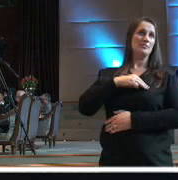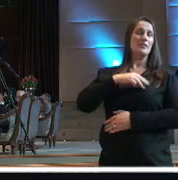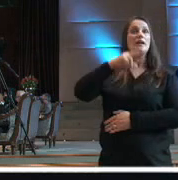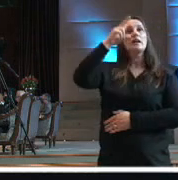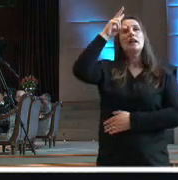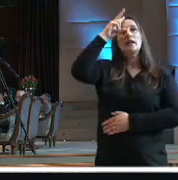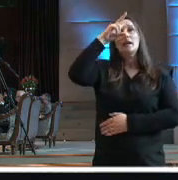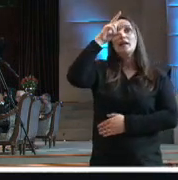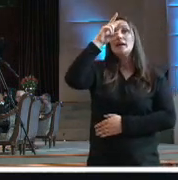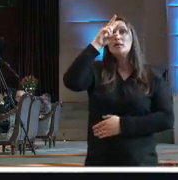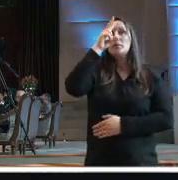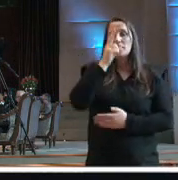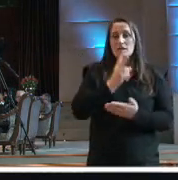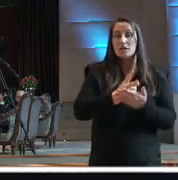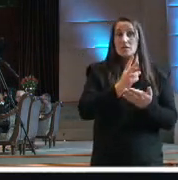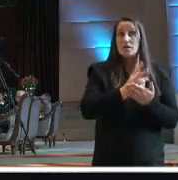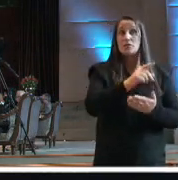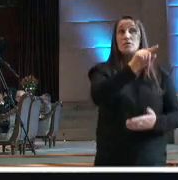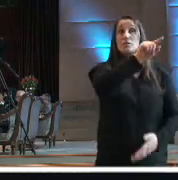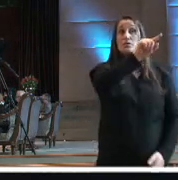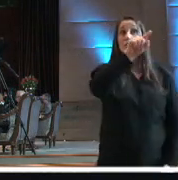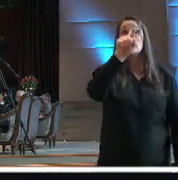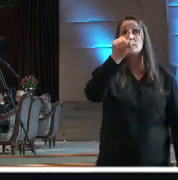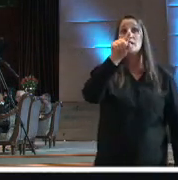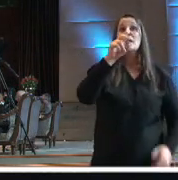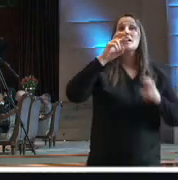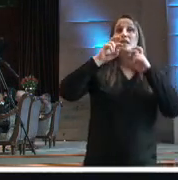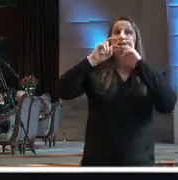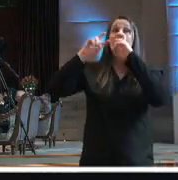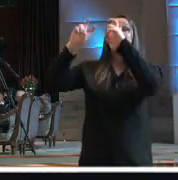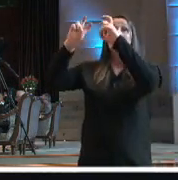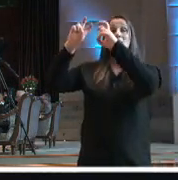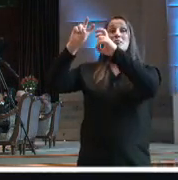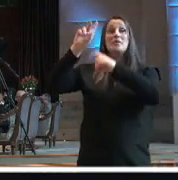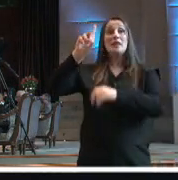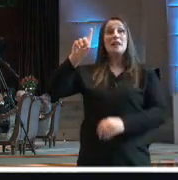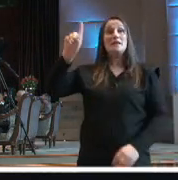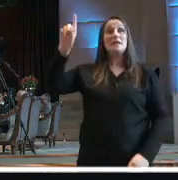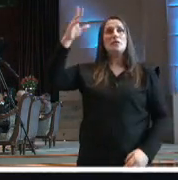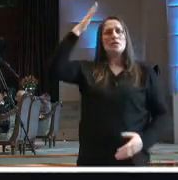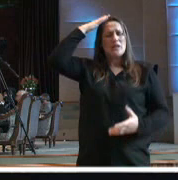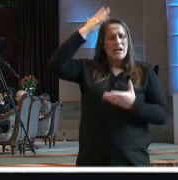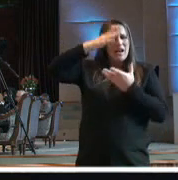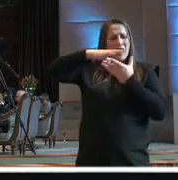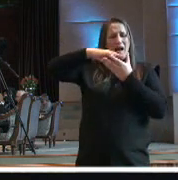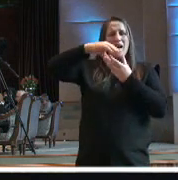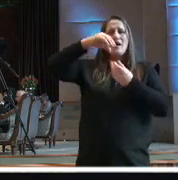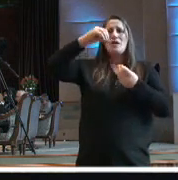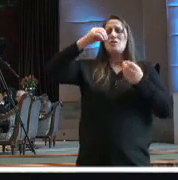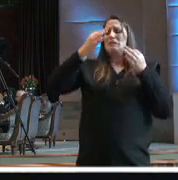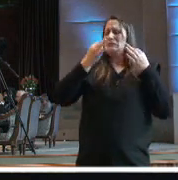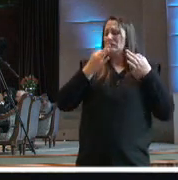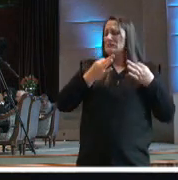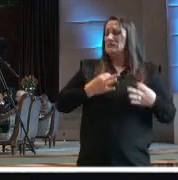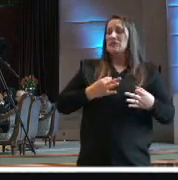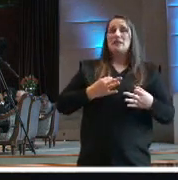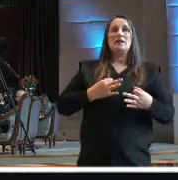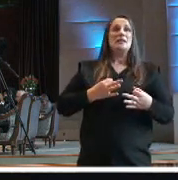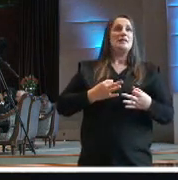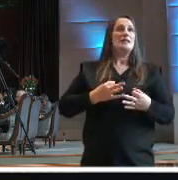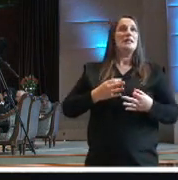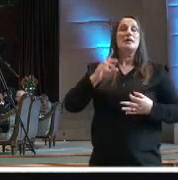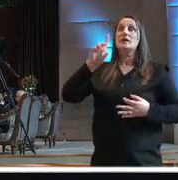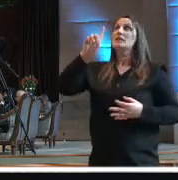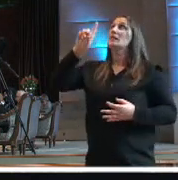clama ao Senhor, com interesse da sua alma, Deus vai responder. Clama a mim e responder-te-ei coisas grandes